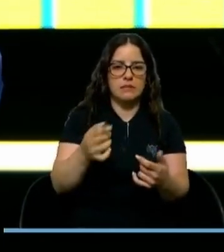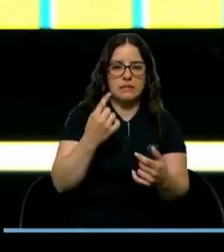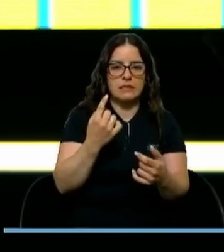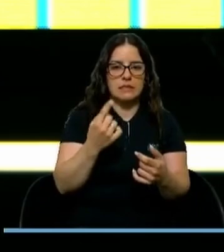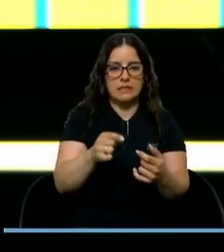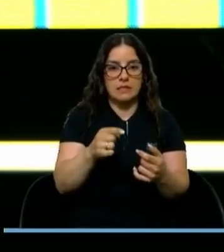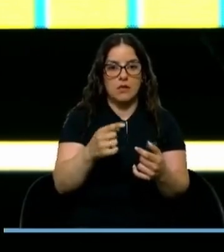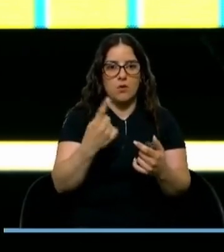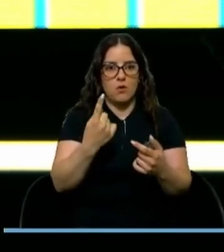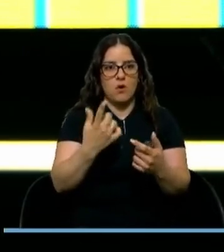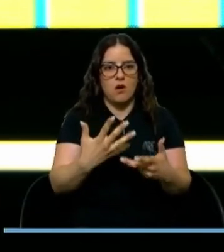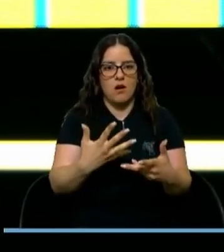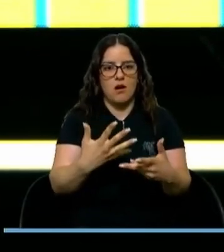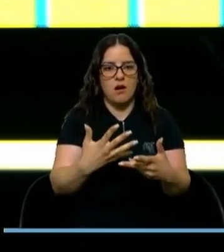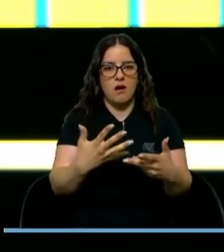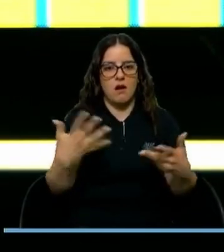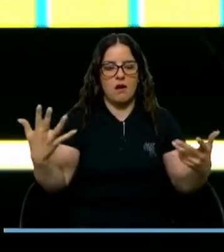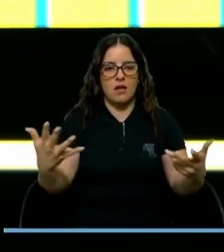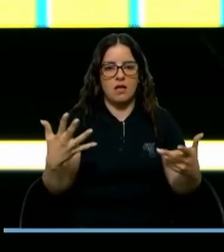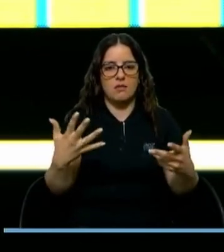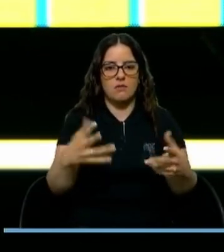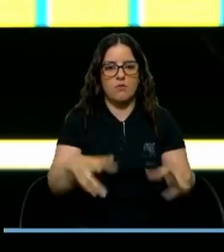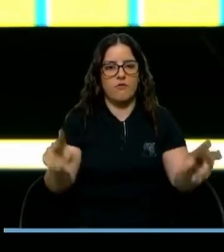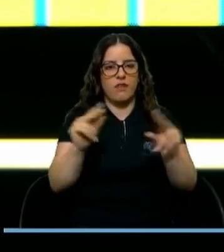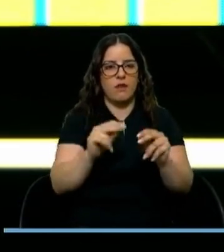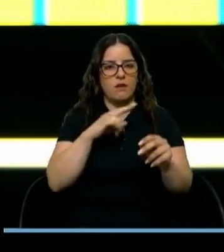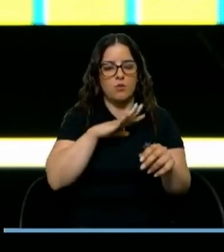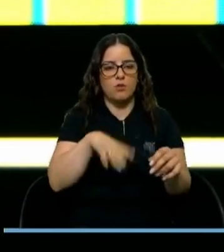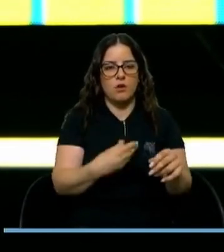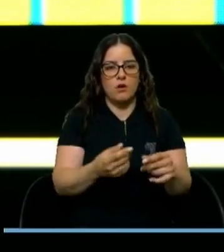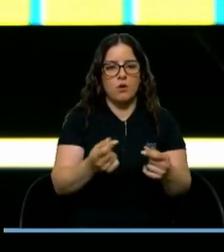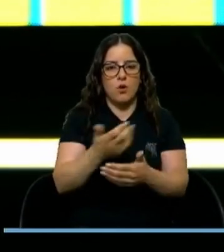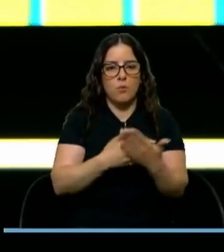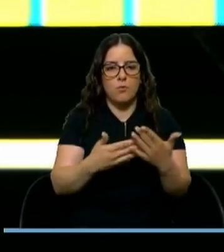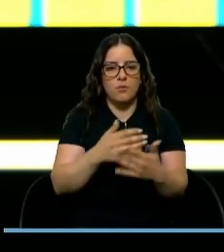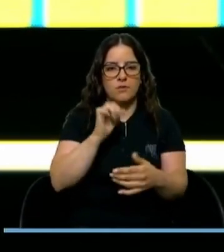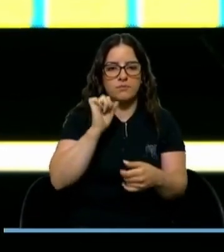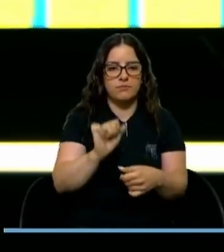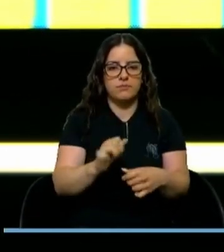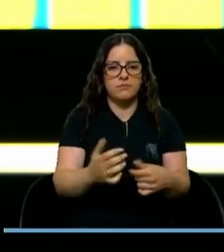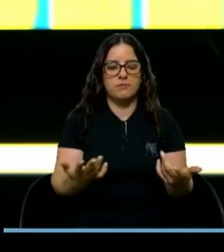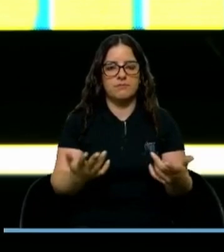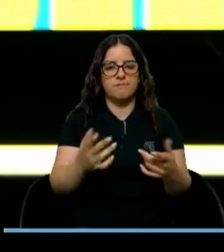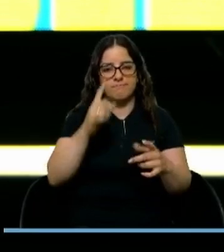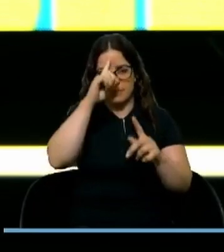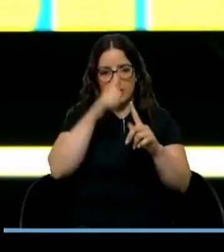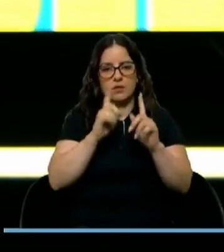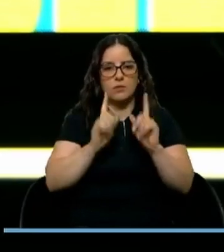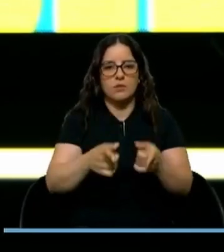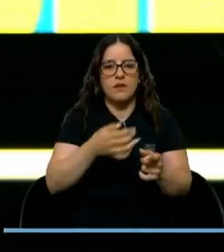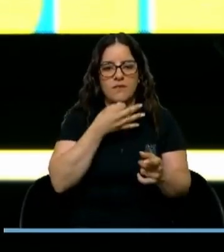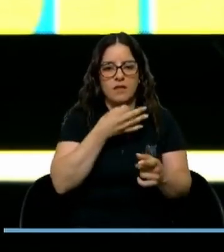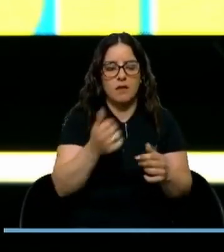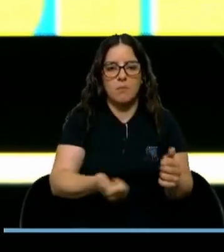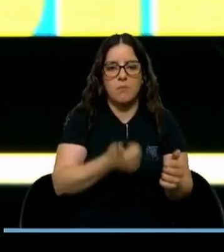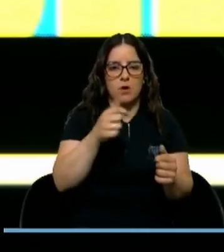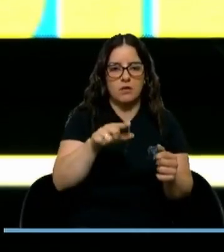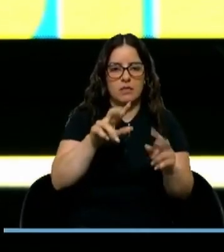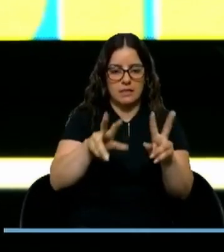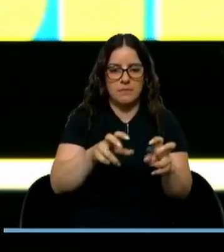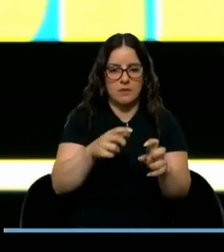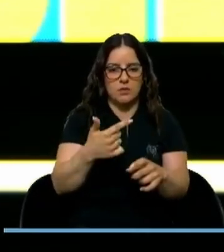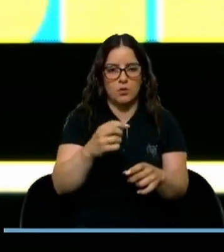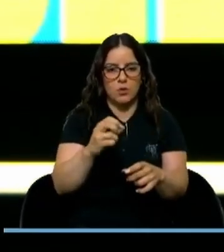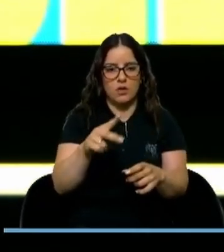tendências, grandes tendências mundiais da economia. E para começar a falar sobre essa tokenização, para entendermos melhor este